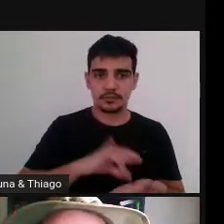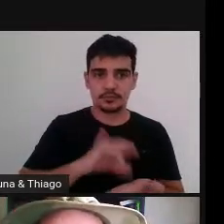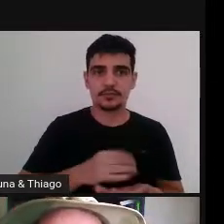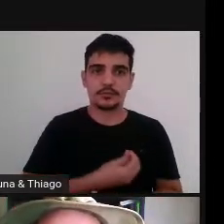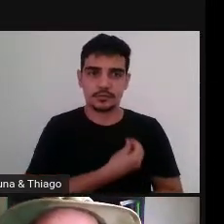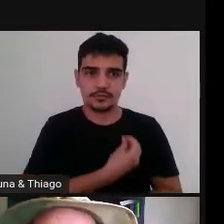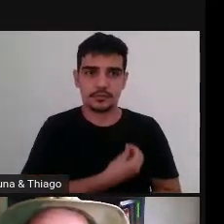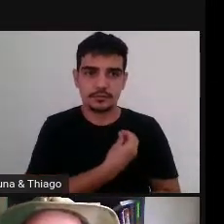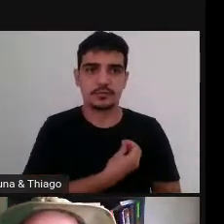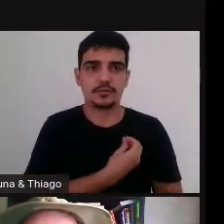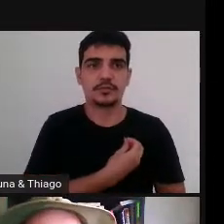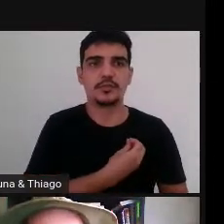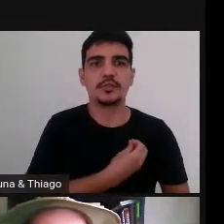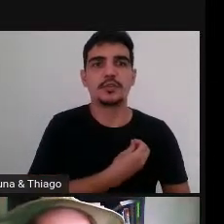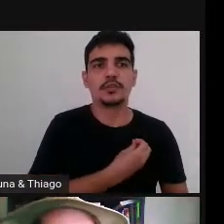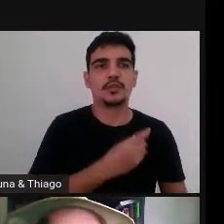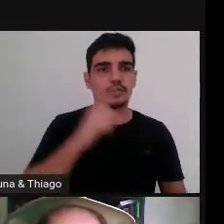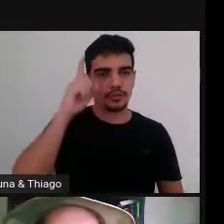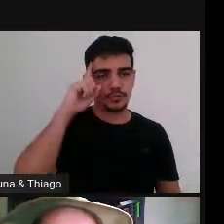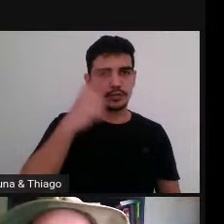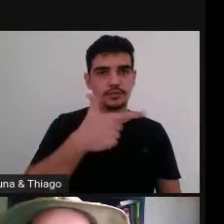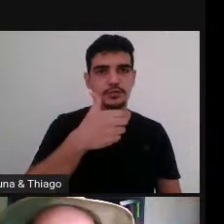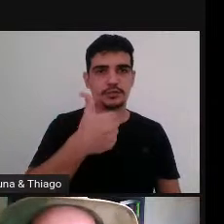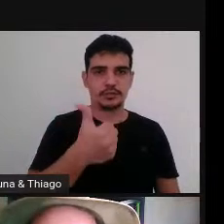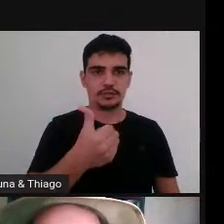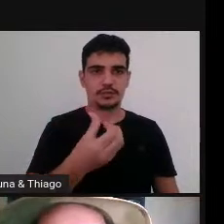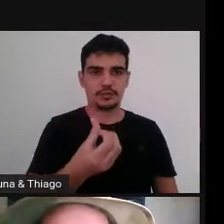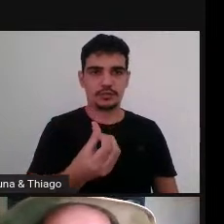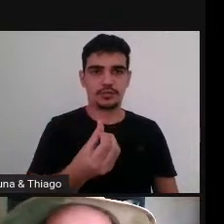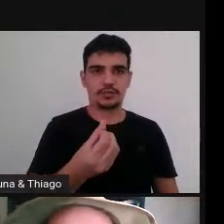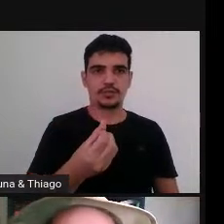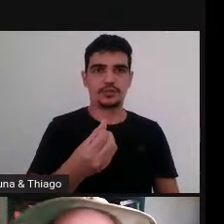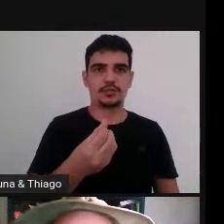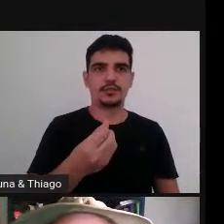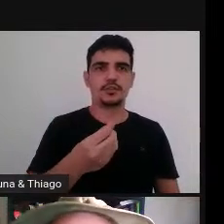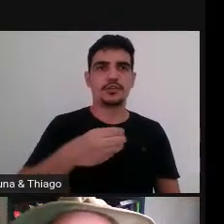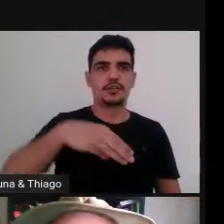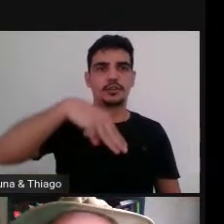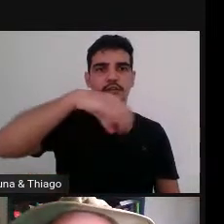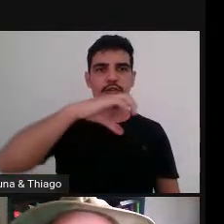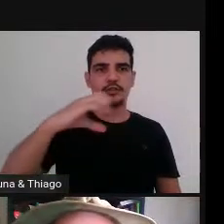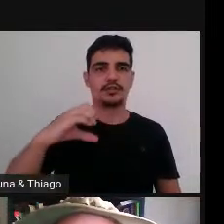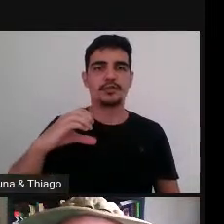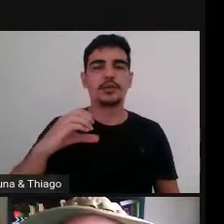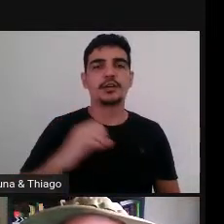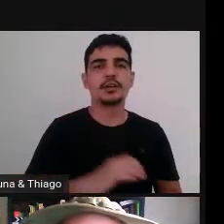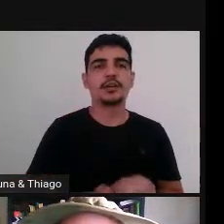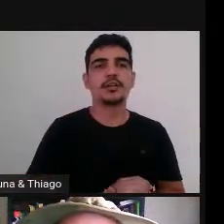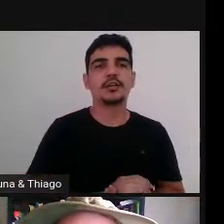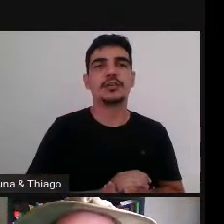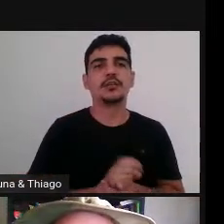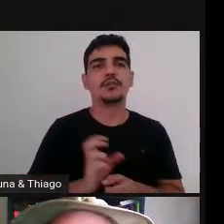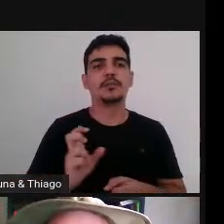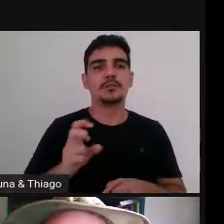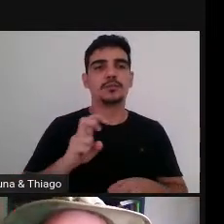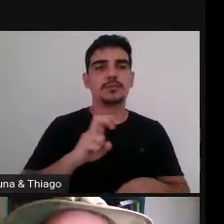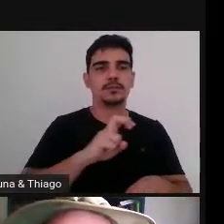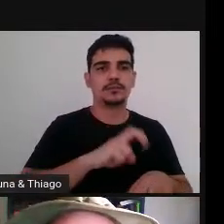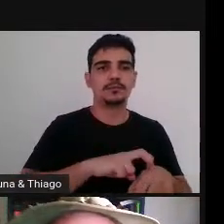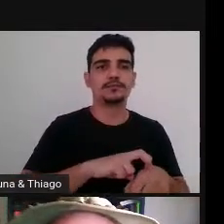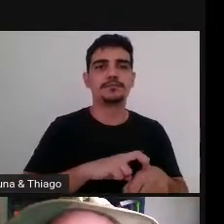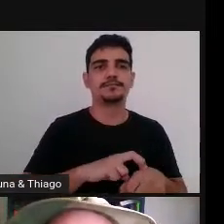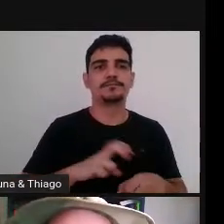dia 29 de março, então foi aí há 18, 19 dias atrás. Serpente picou o paciente que levou a cobra para o